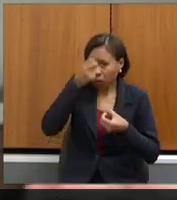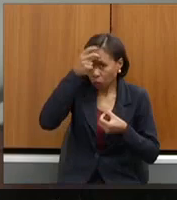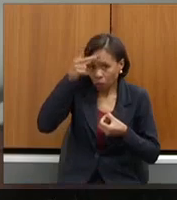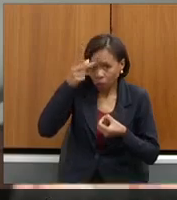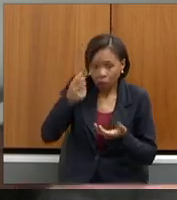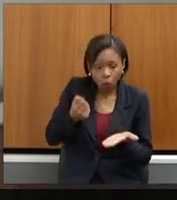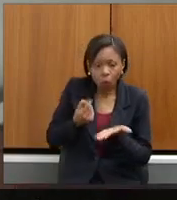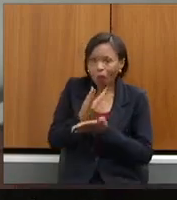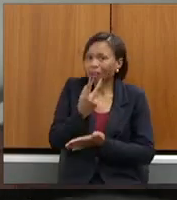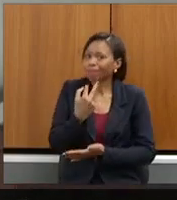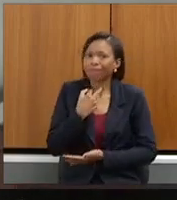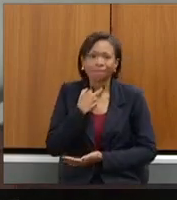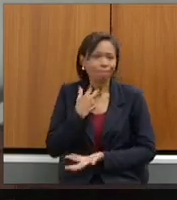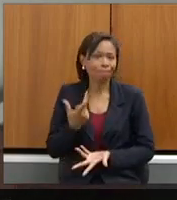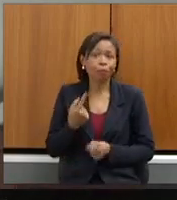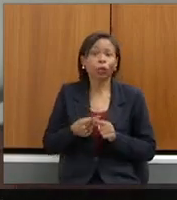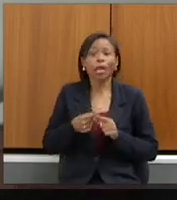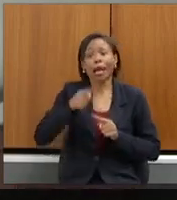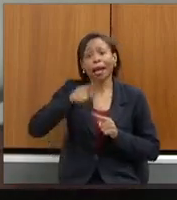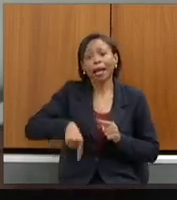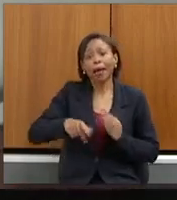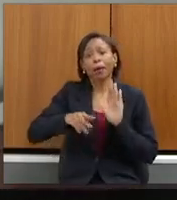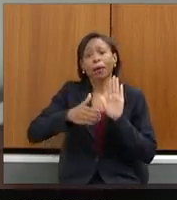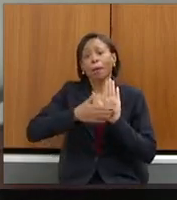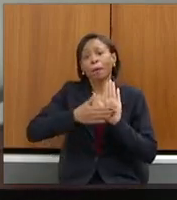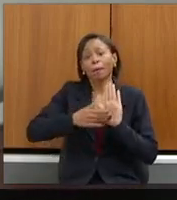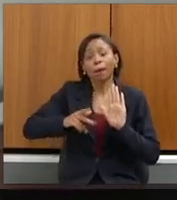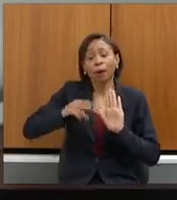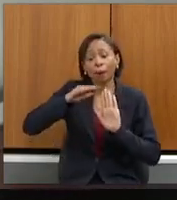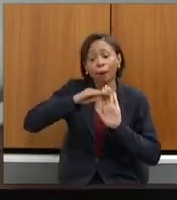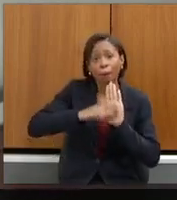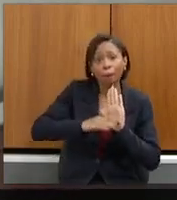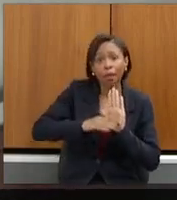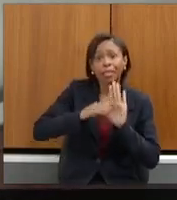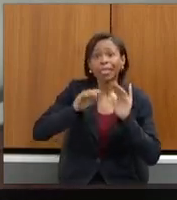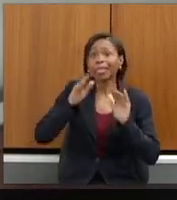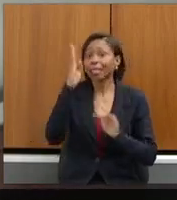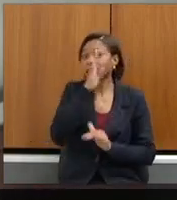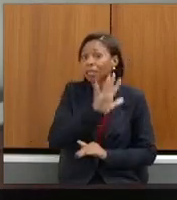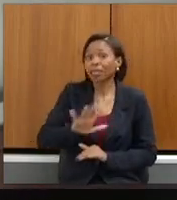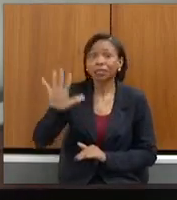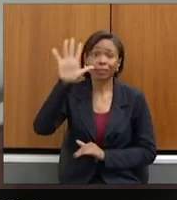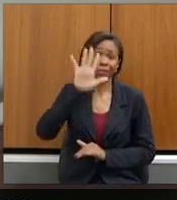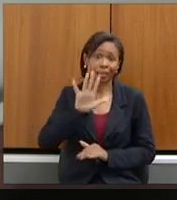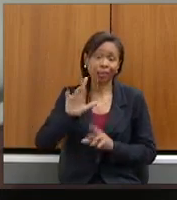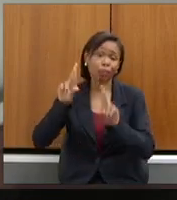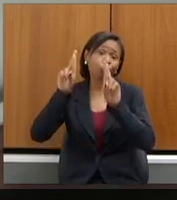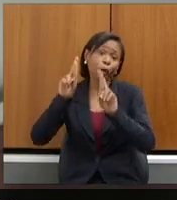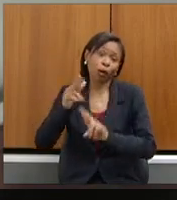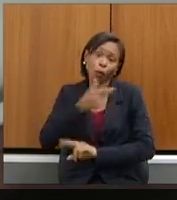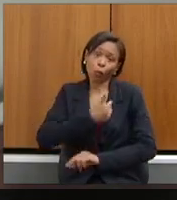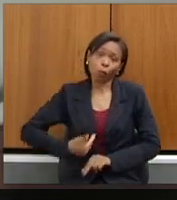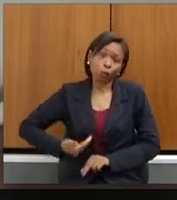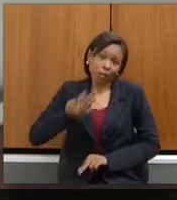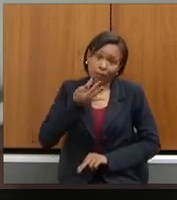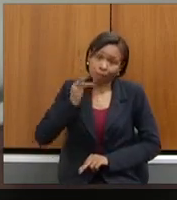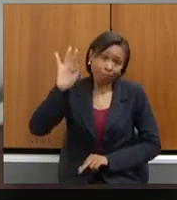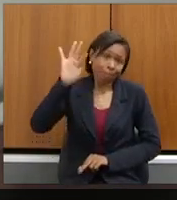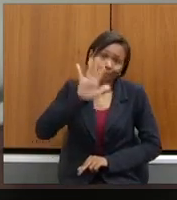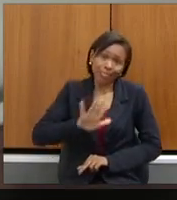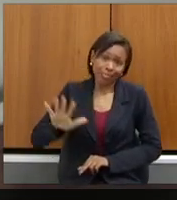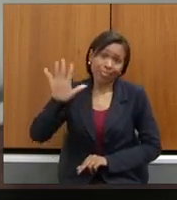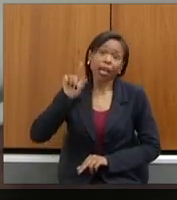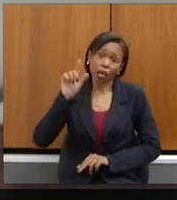partes de um plano nacional de imunização quem tem que comprar essas vacinas ao governo federal ele demorou demorou sim